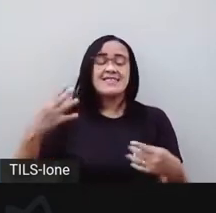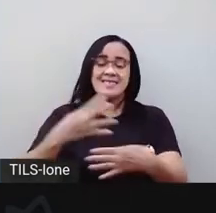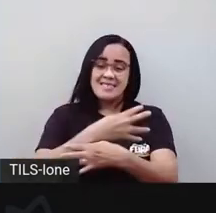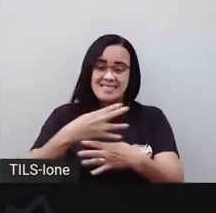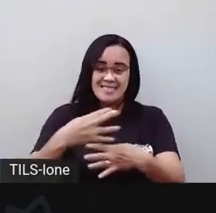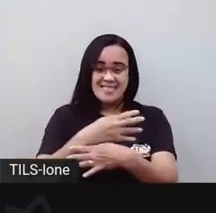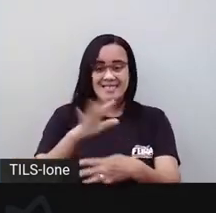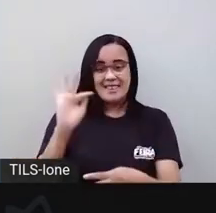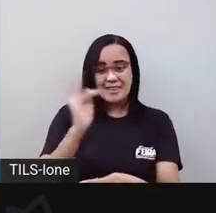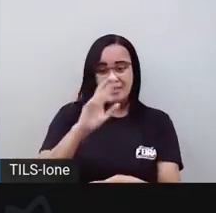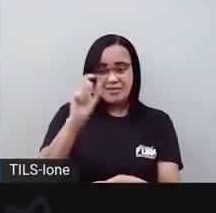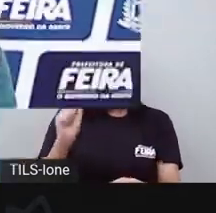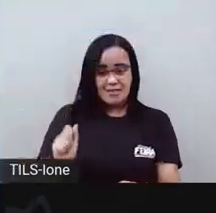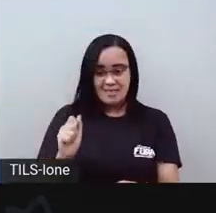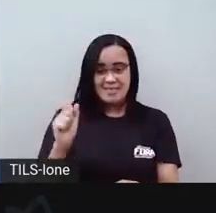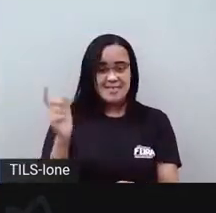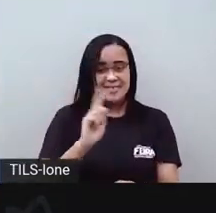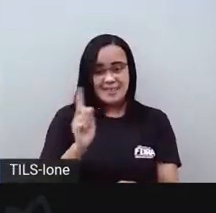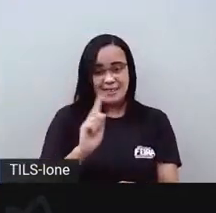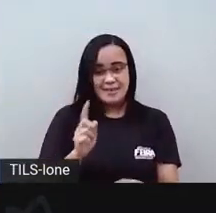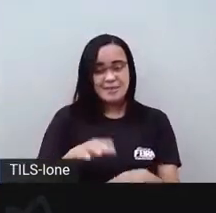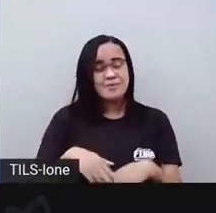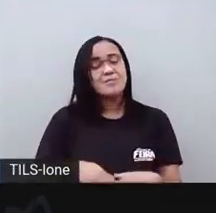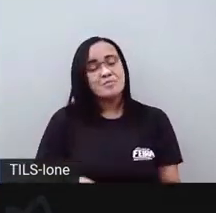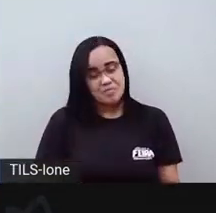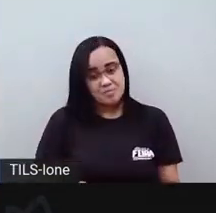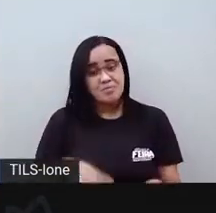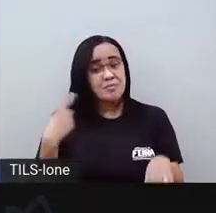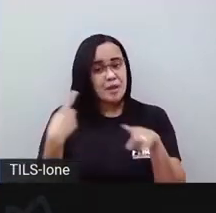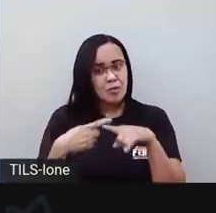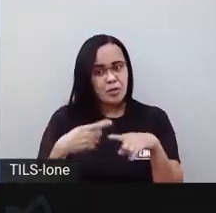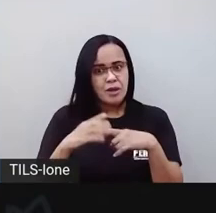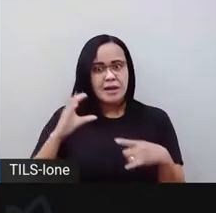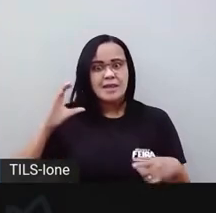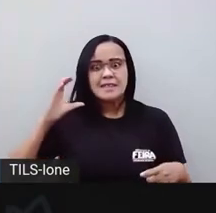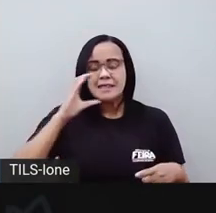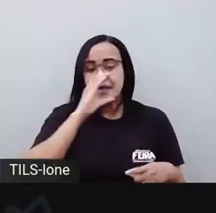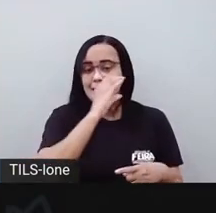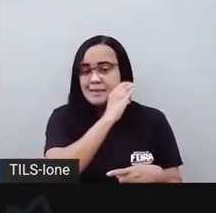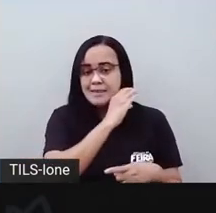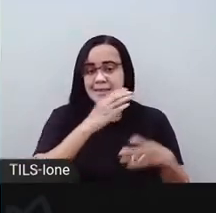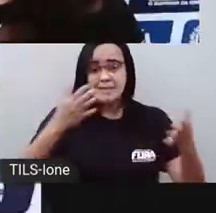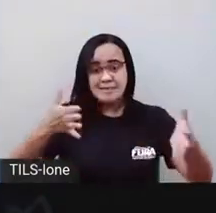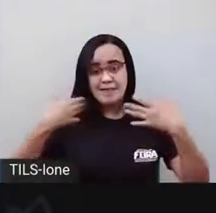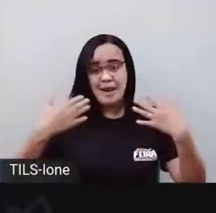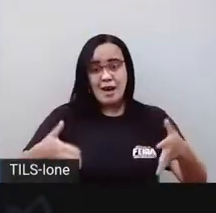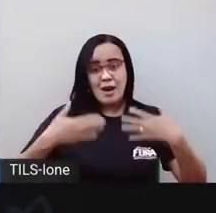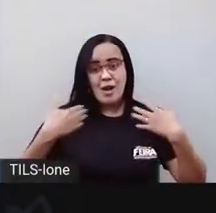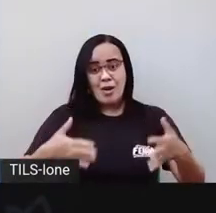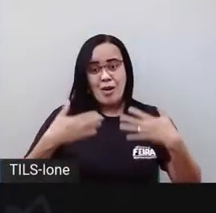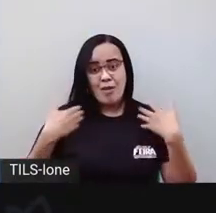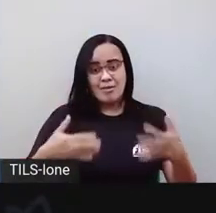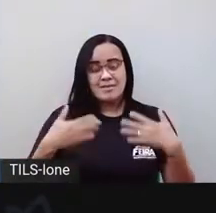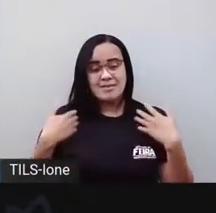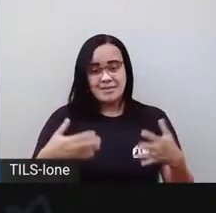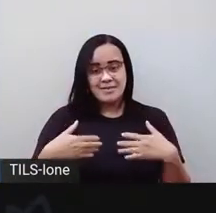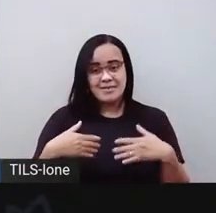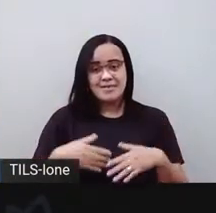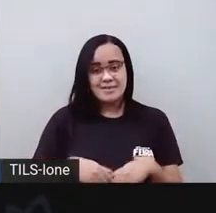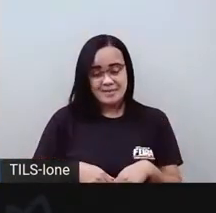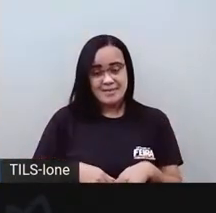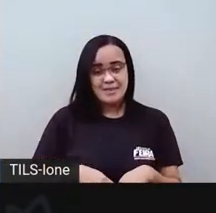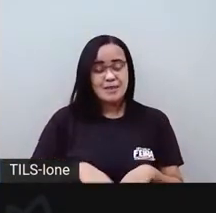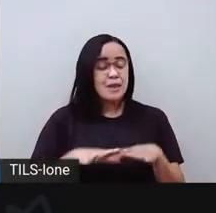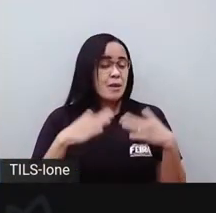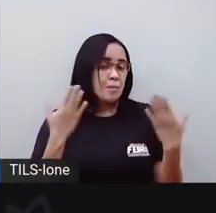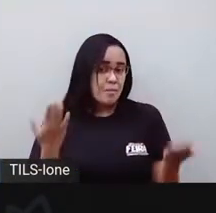pinguim. Não ia dar mesmo. Muito quente. Muito quente. Mas tem Mas animais... aí eles já podem pensar em